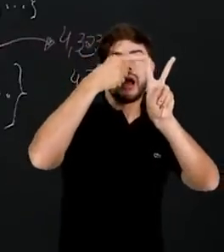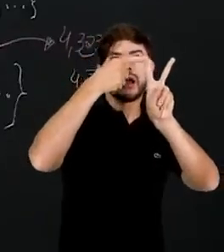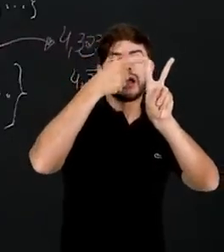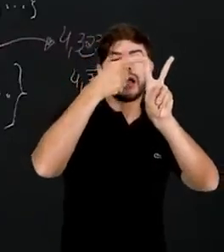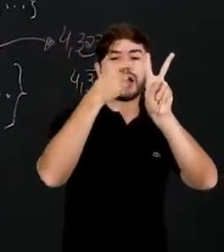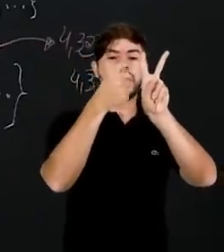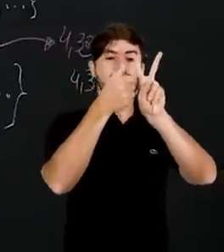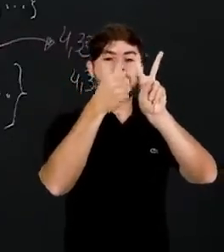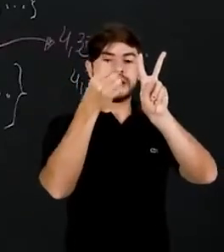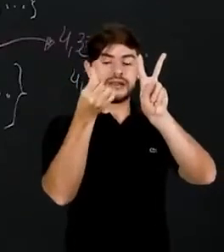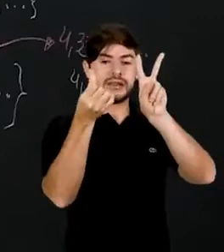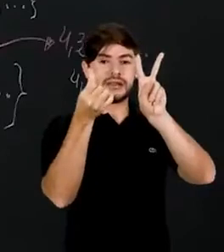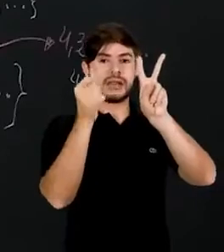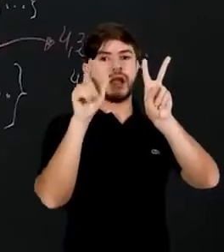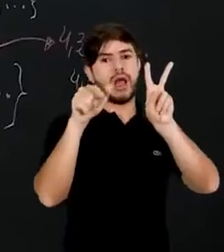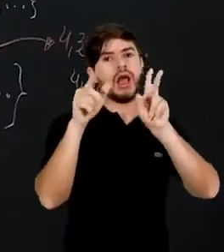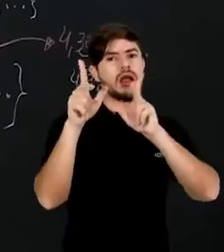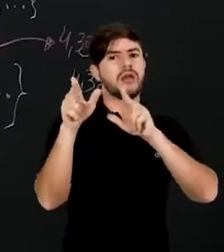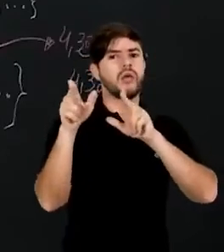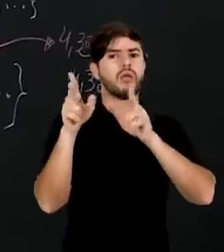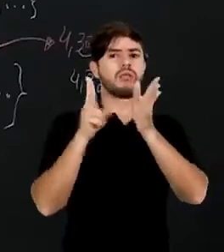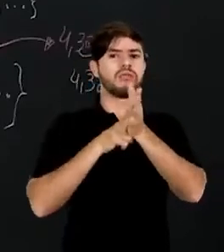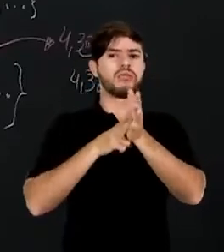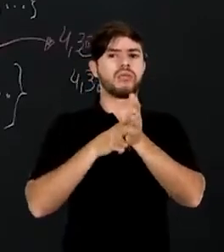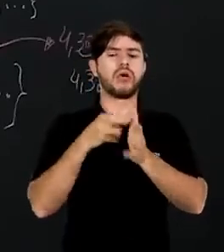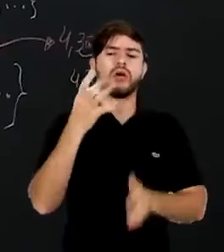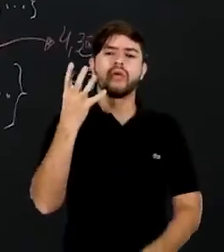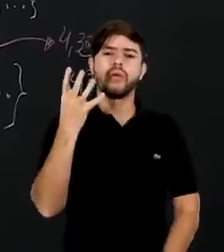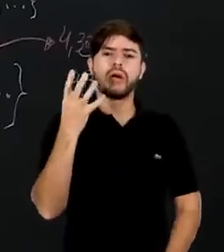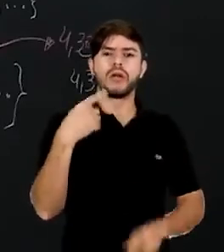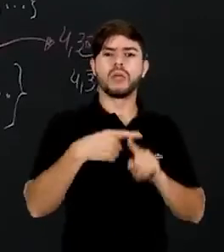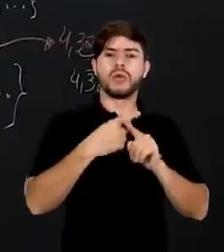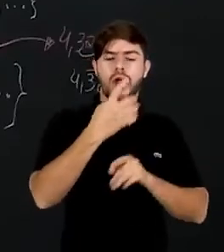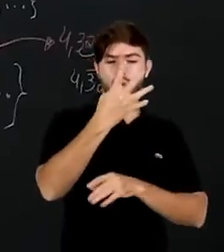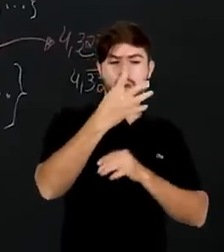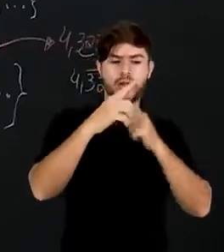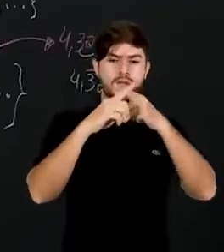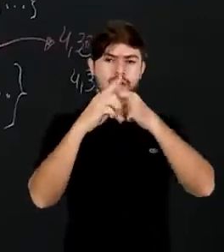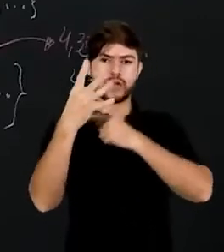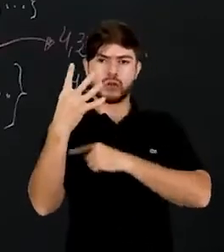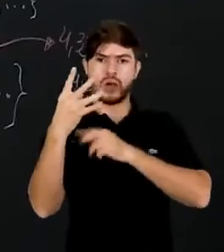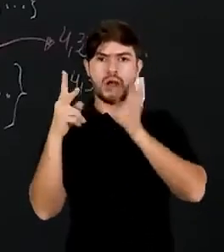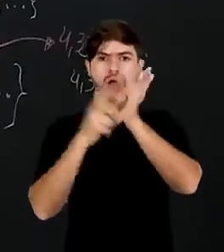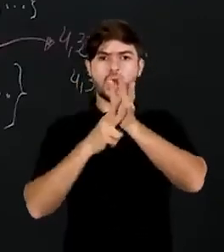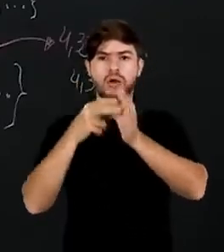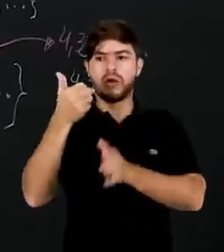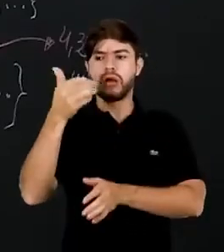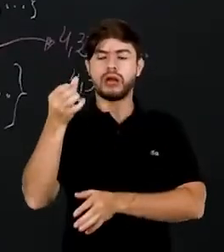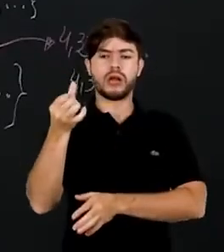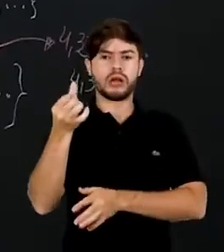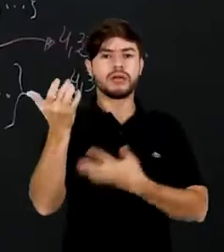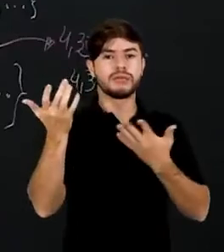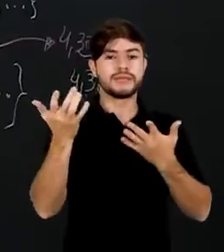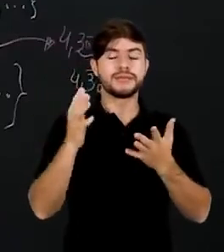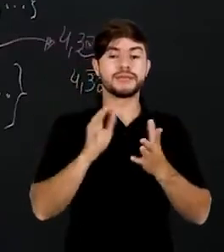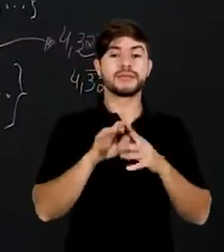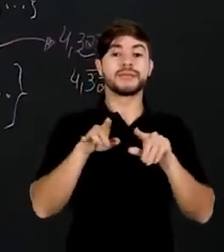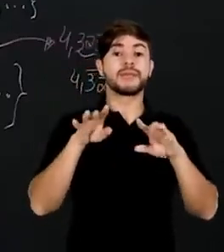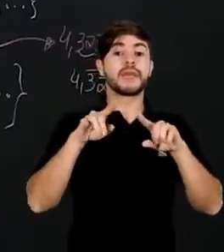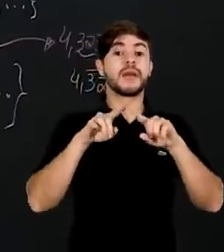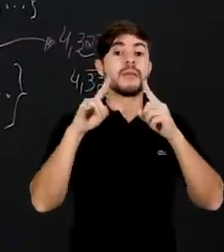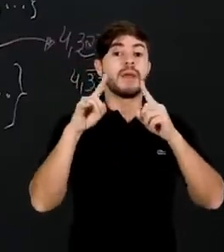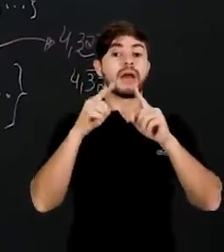de 16 é igual a 4, porque 4 vezes 4 é 16. Mas a raiz quadrada